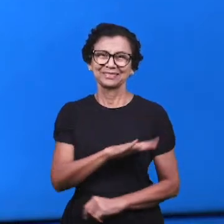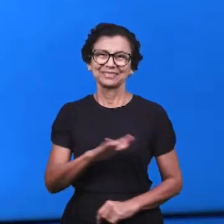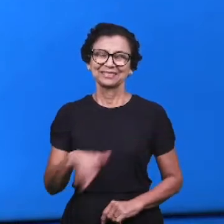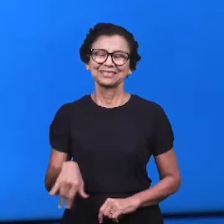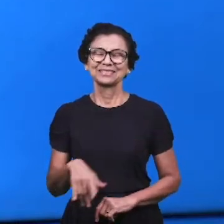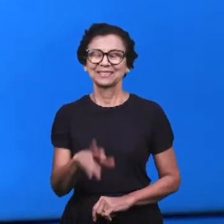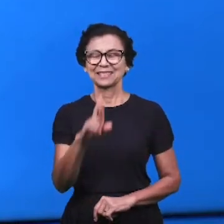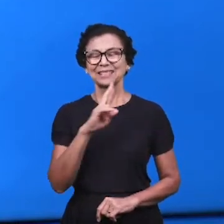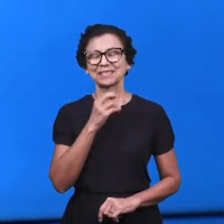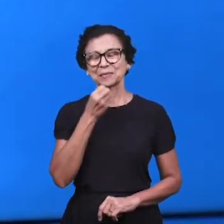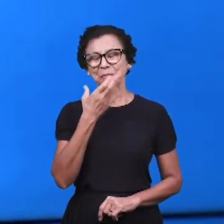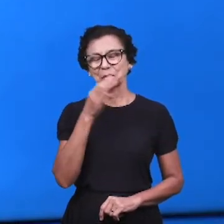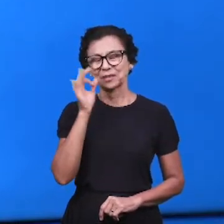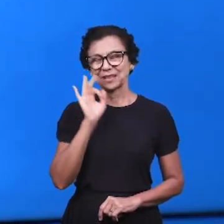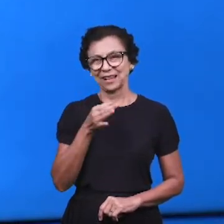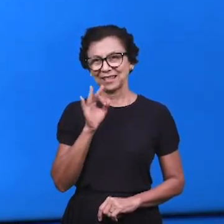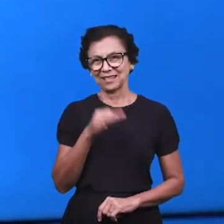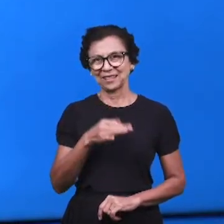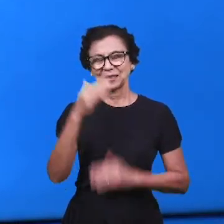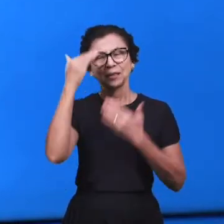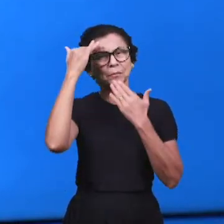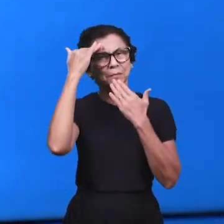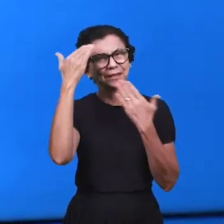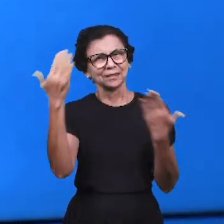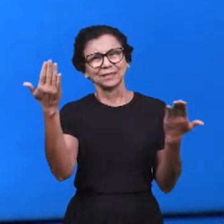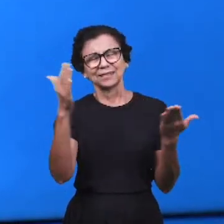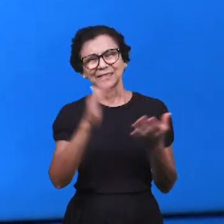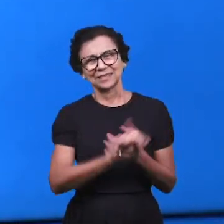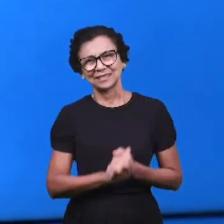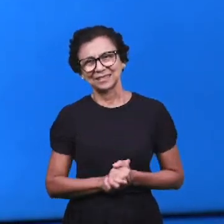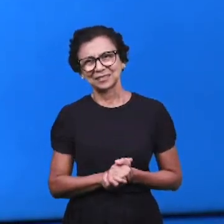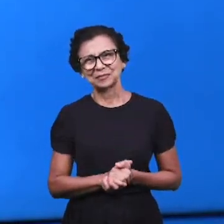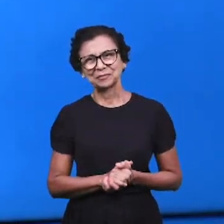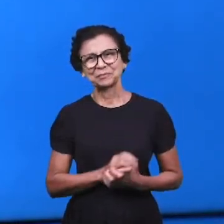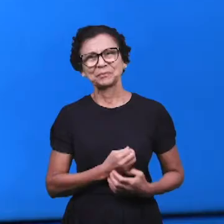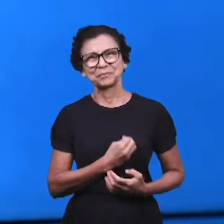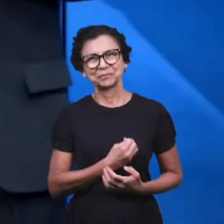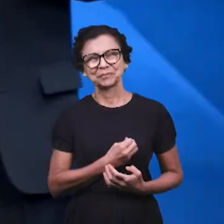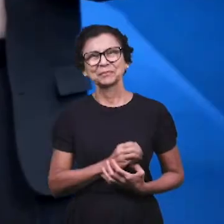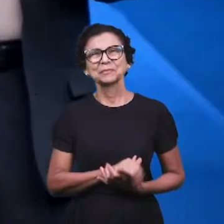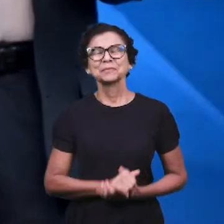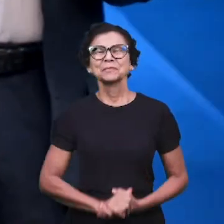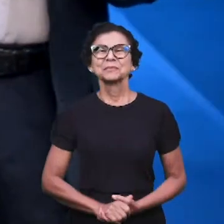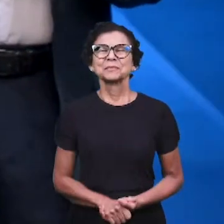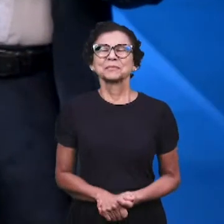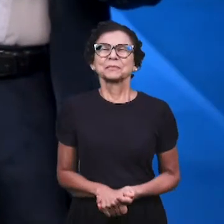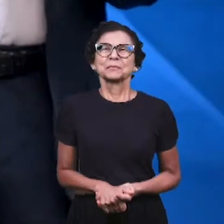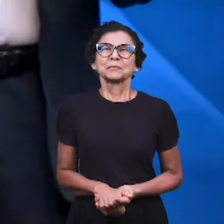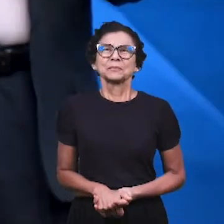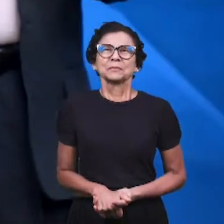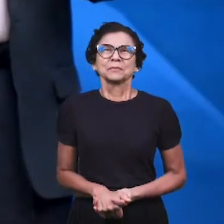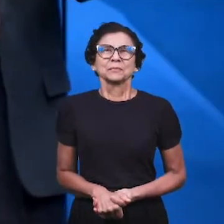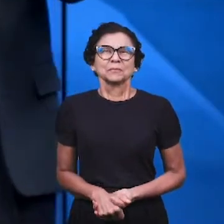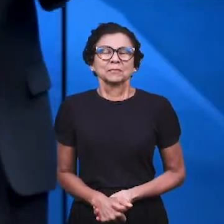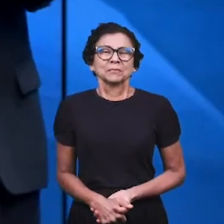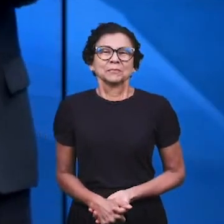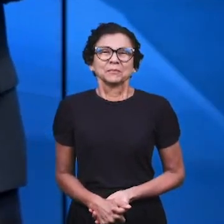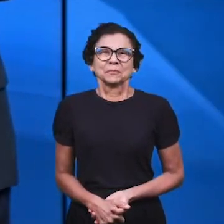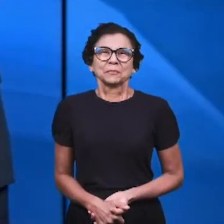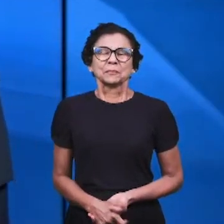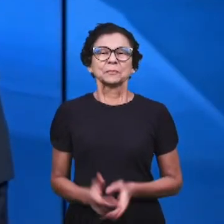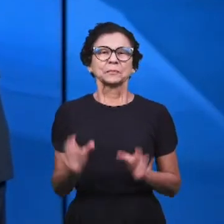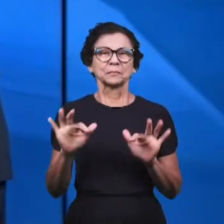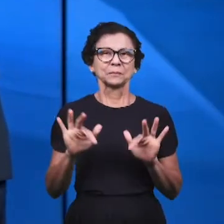bem correta, muito apropriada. Muito obrigado pela participação dos dois, né? Glória a Jesus. Vamos então agora, irmãos, àquela parte final